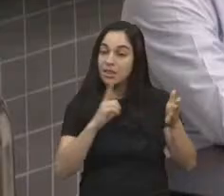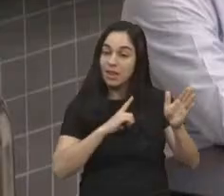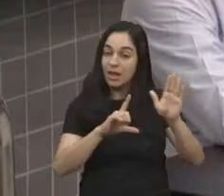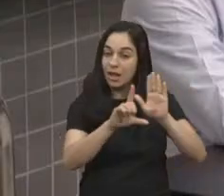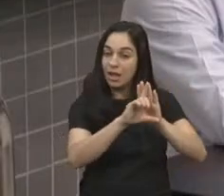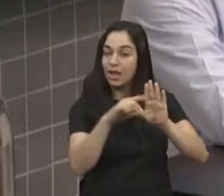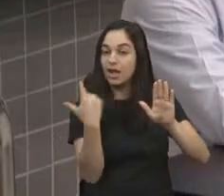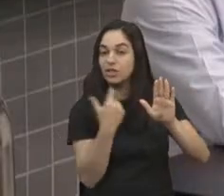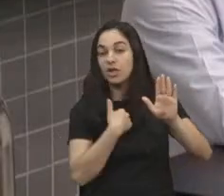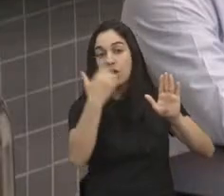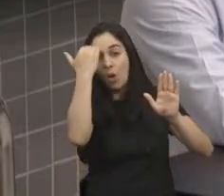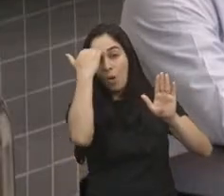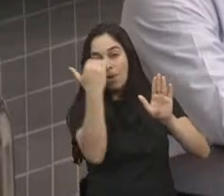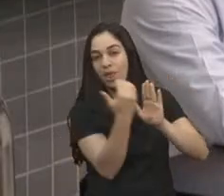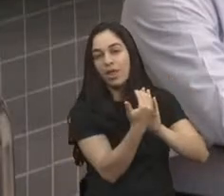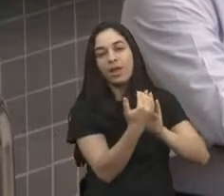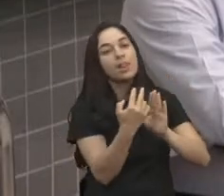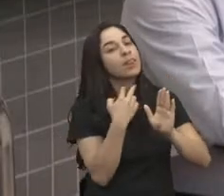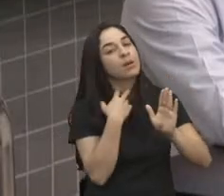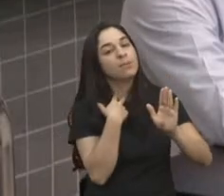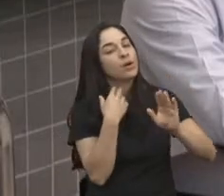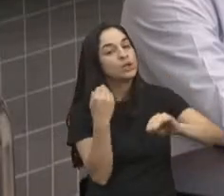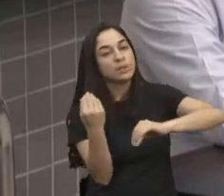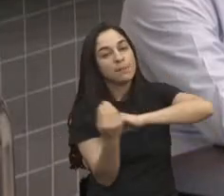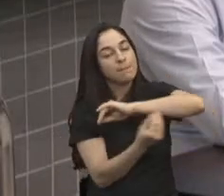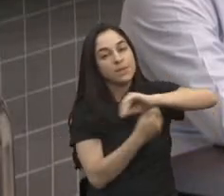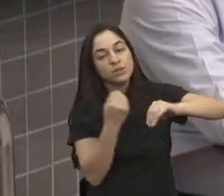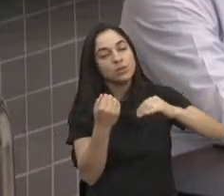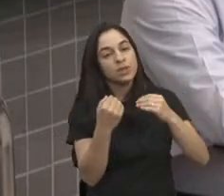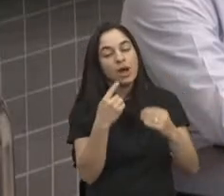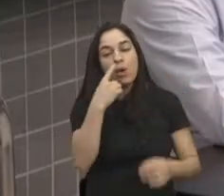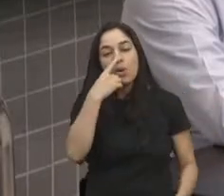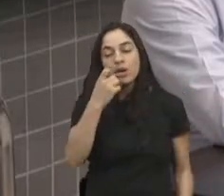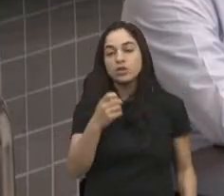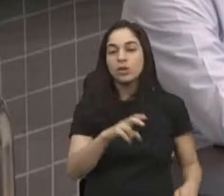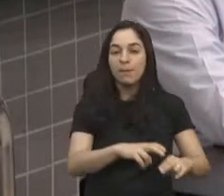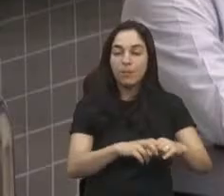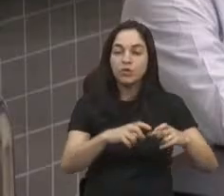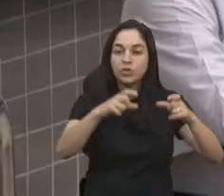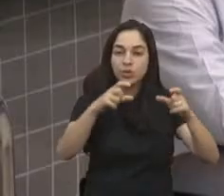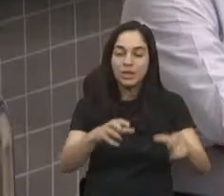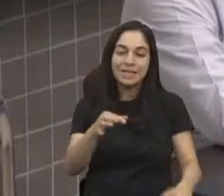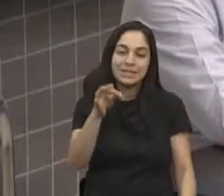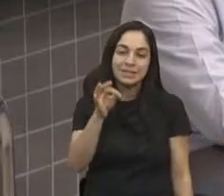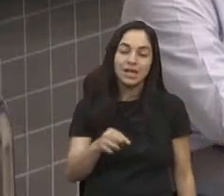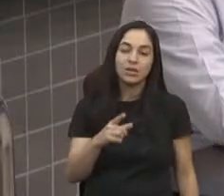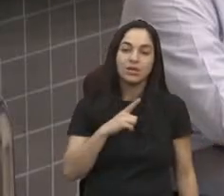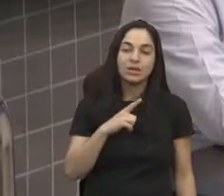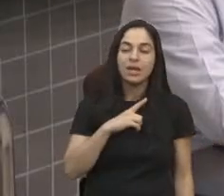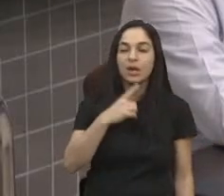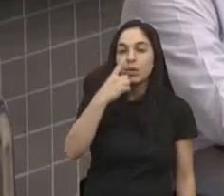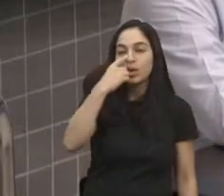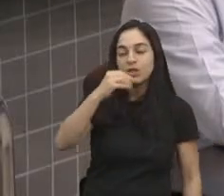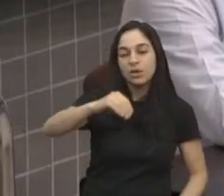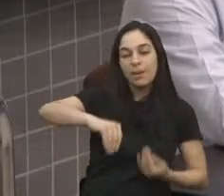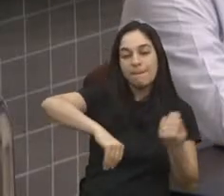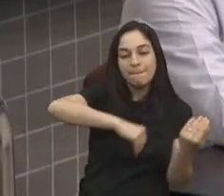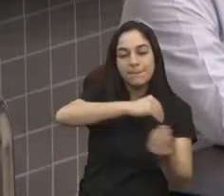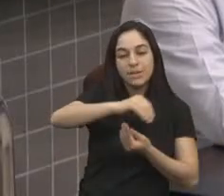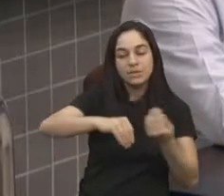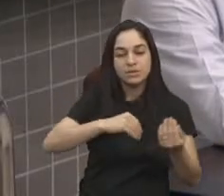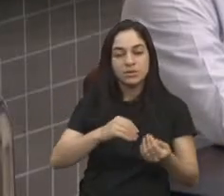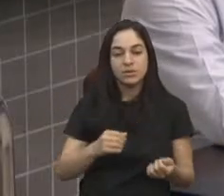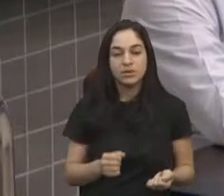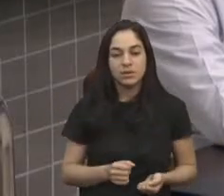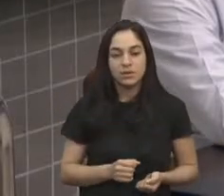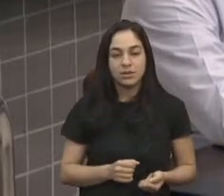gente não pode tentar misturar os resíduos, por isso que deixar uma caçamba em um lugar fixo, mistura-se os resíduos, se perde todos os